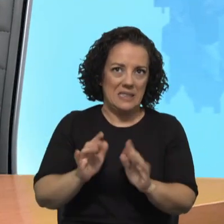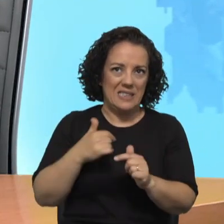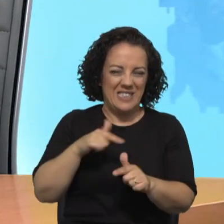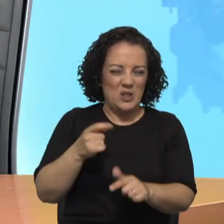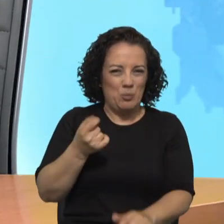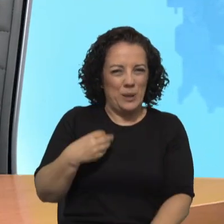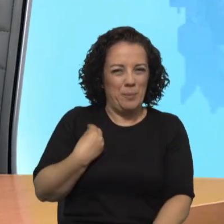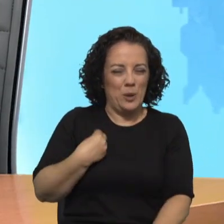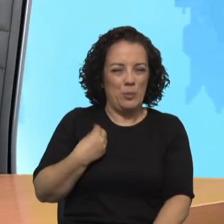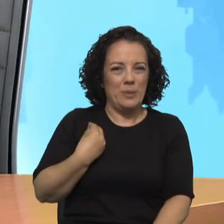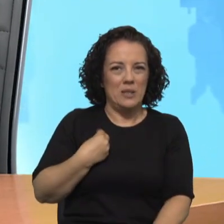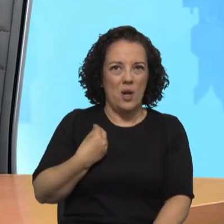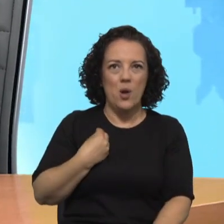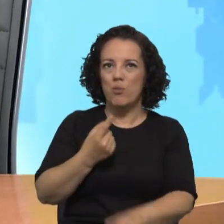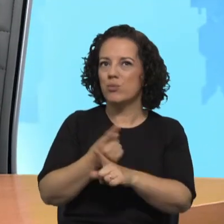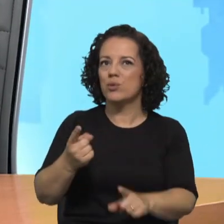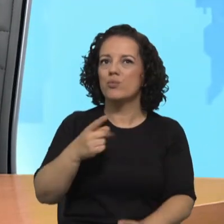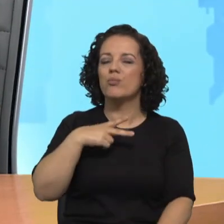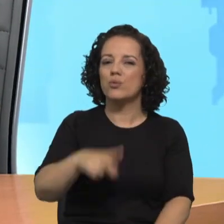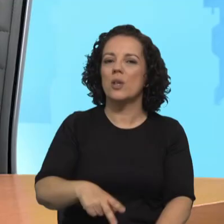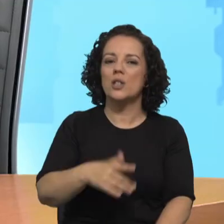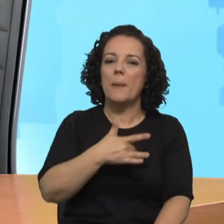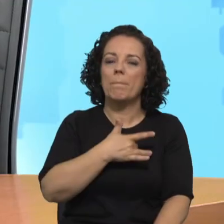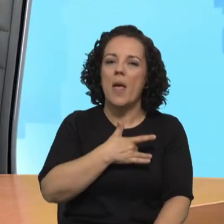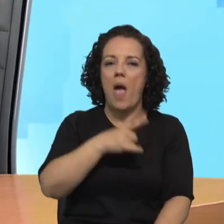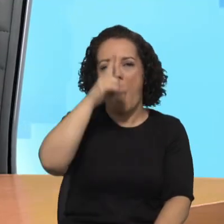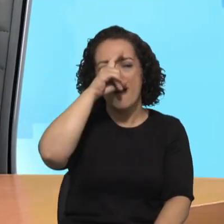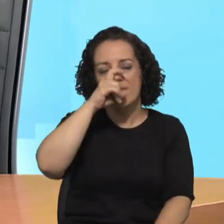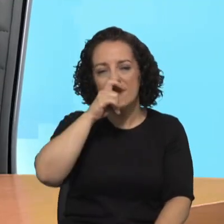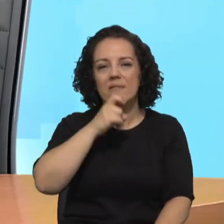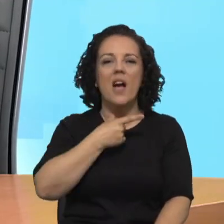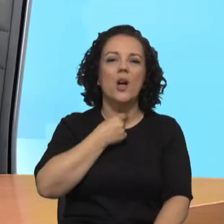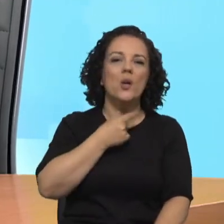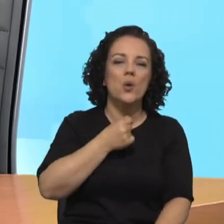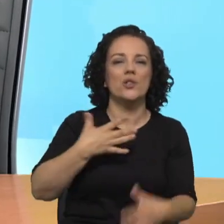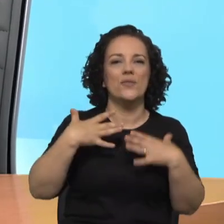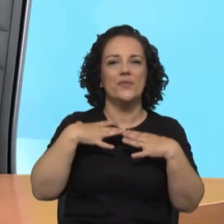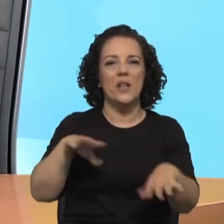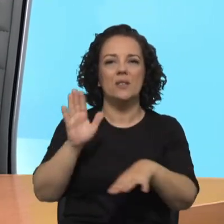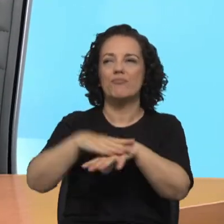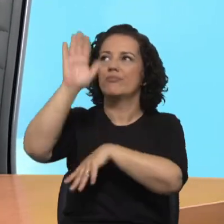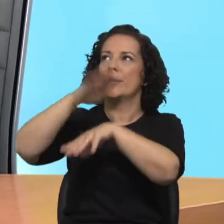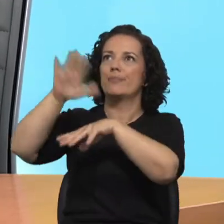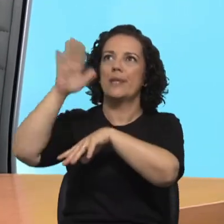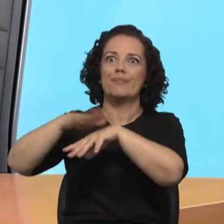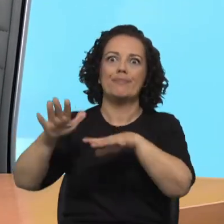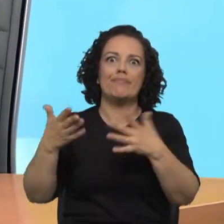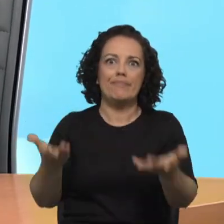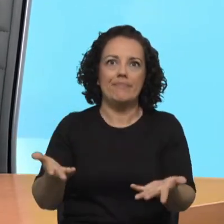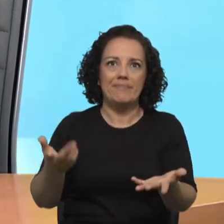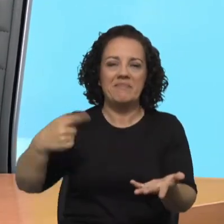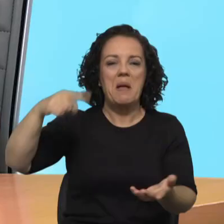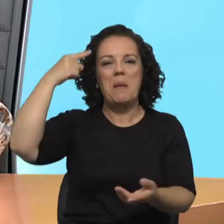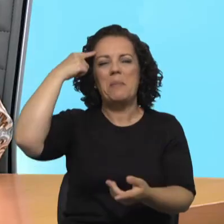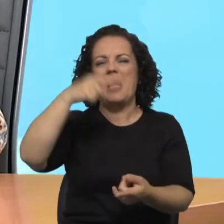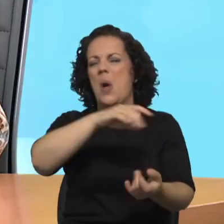preocupa um bocadinho, que é os portugueses gostam muito de rotinas e muitos marcam as férias e vão sabe-se lá para onde e vão pensar que isto é uma